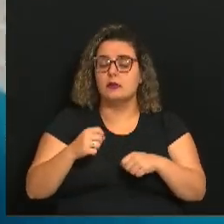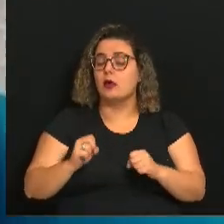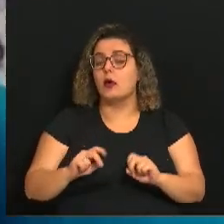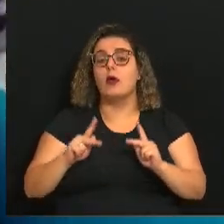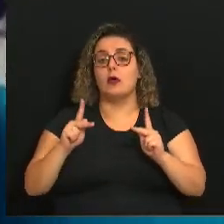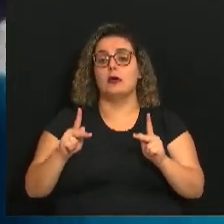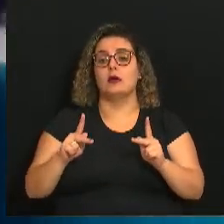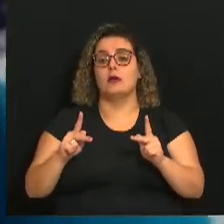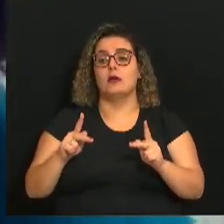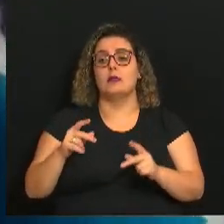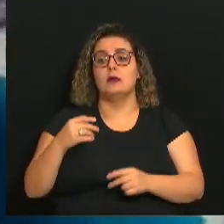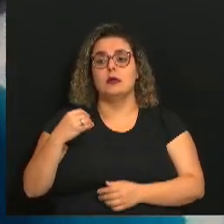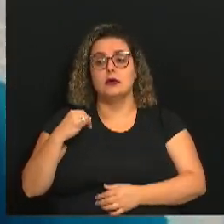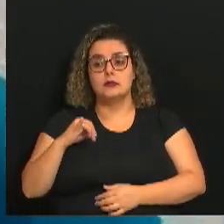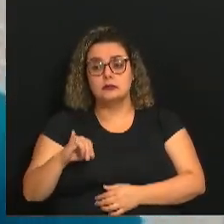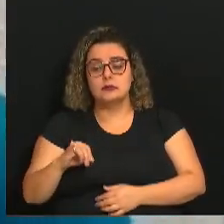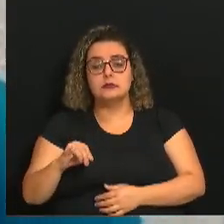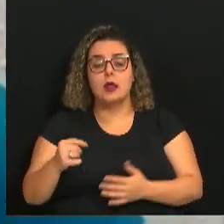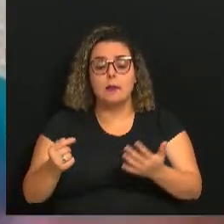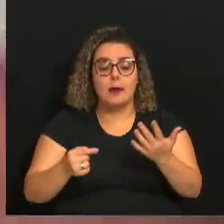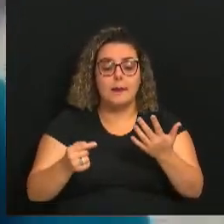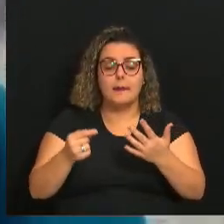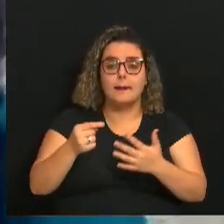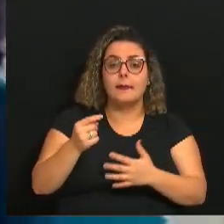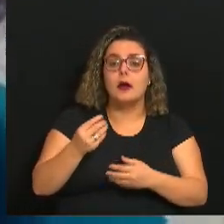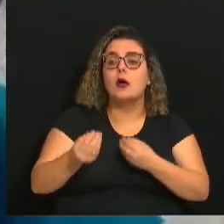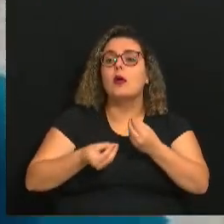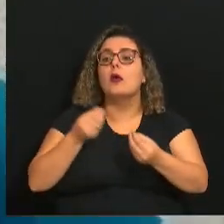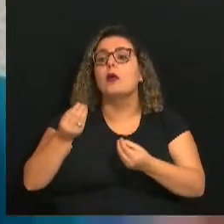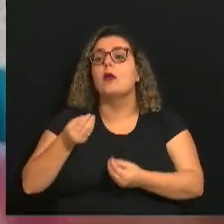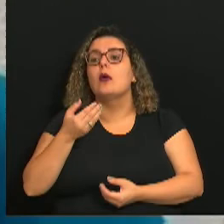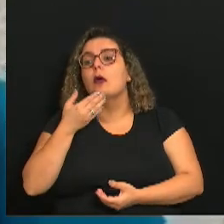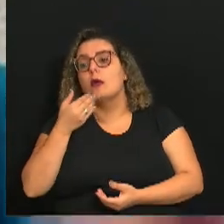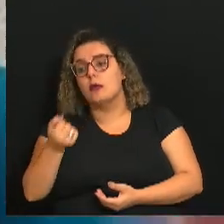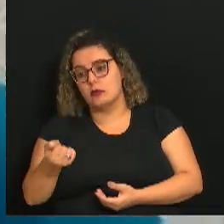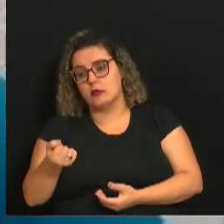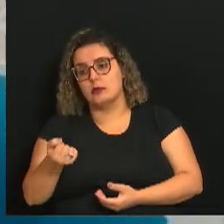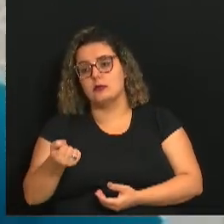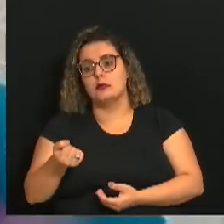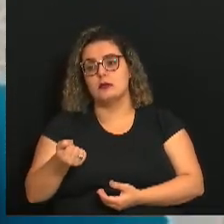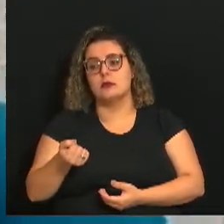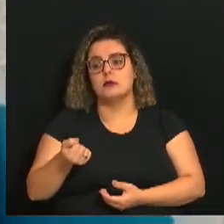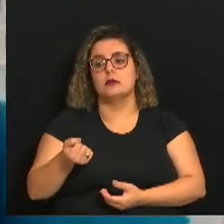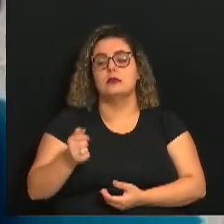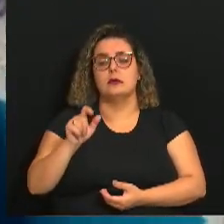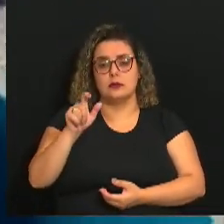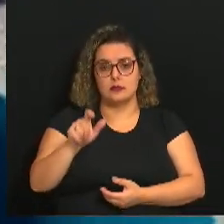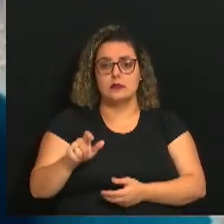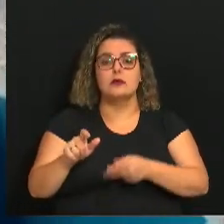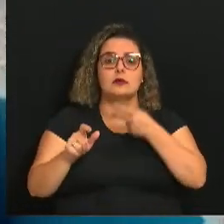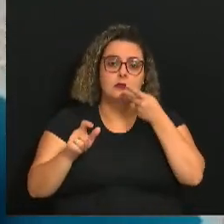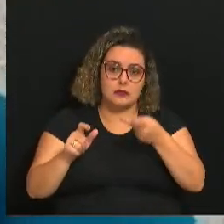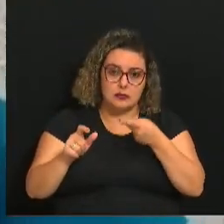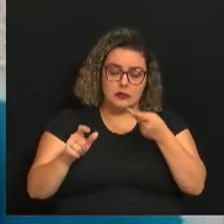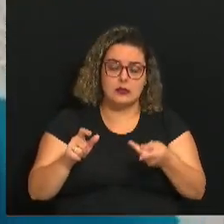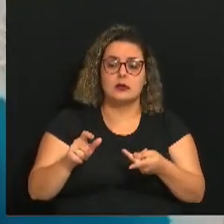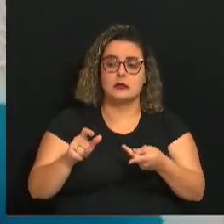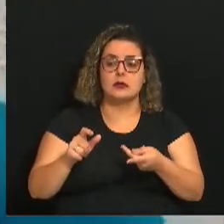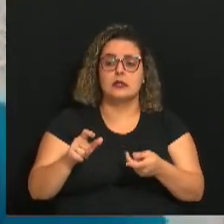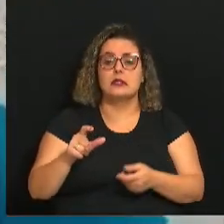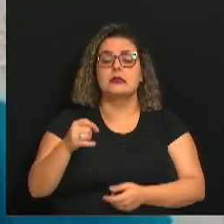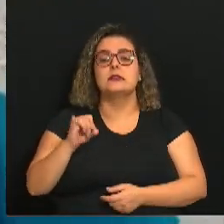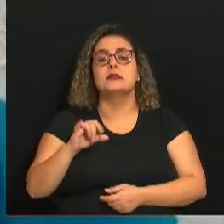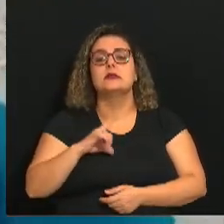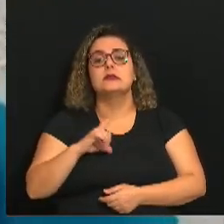se vocês apontam como a gente melhorar, acho que você falou um pouco sobre isso, mas eu gostaria que você reforçasse também sobre isso, se tem como a